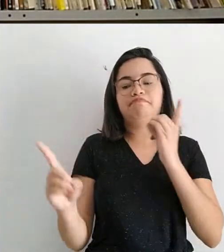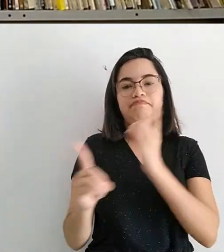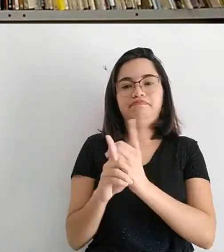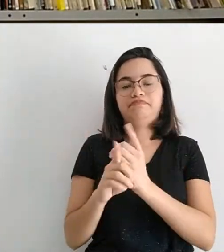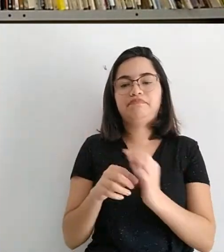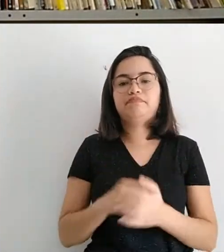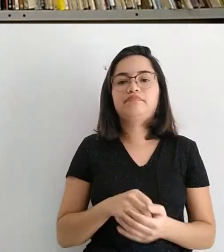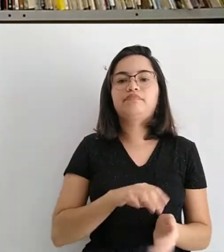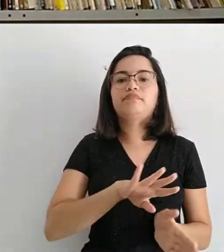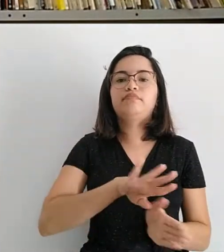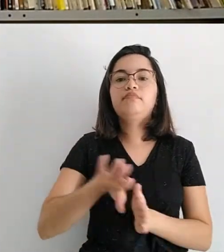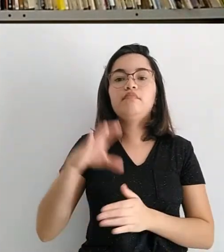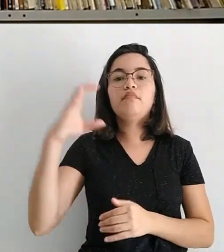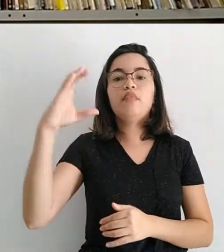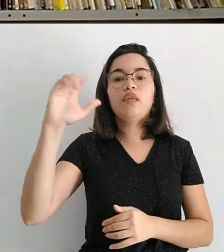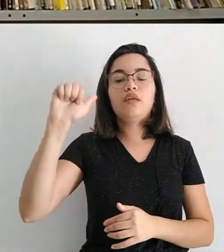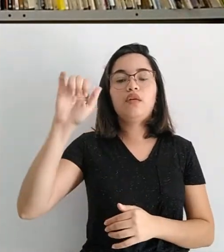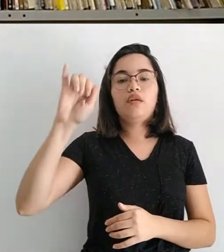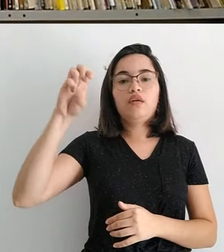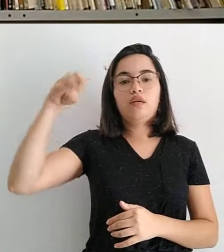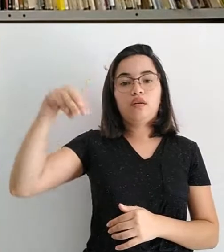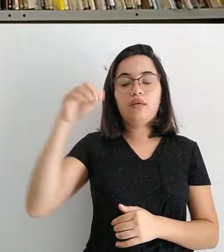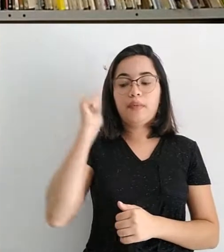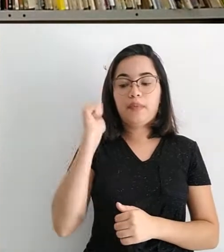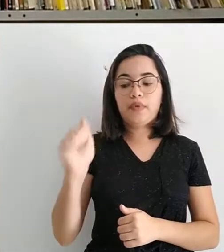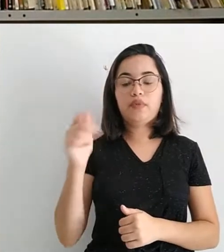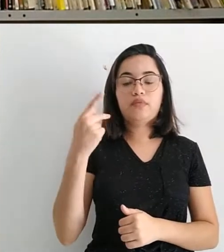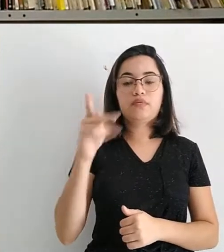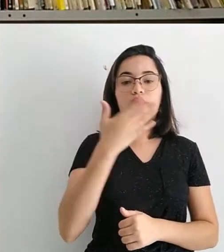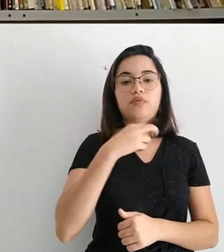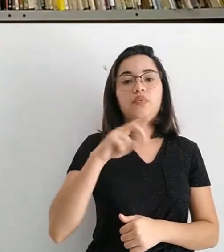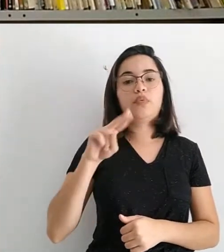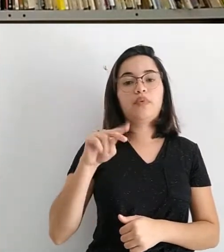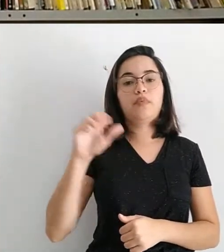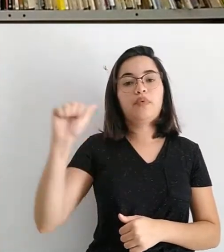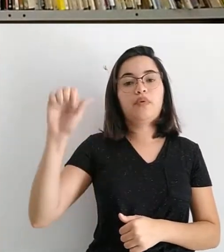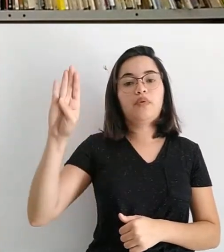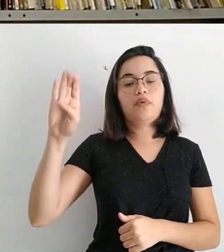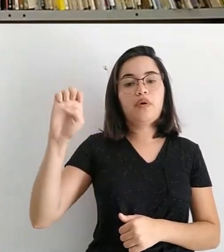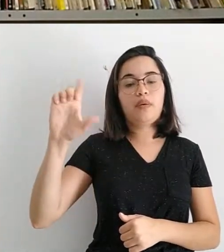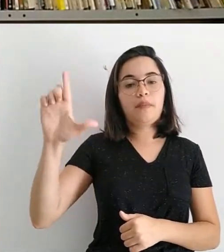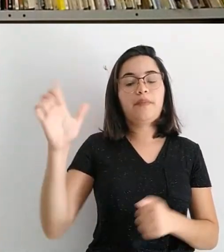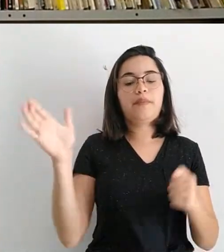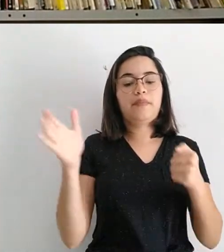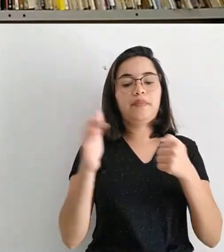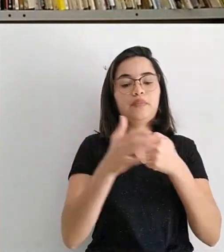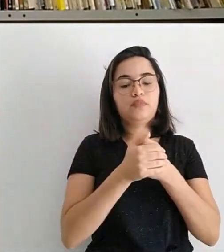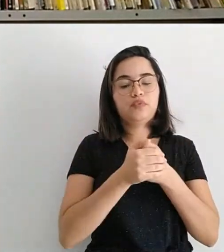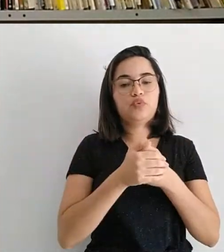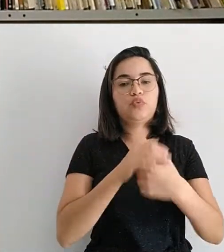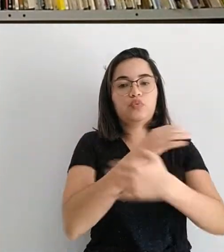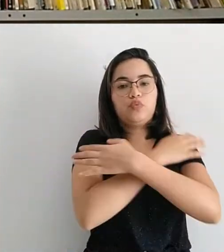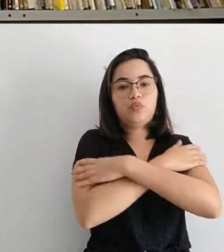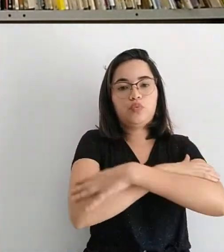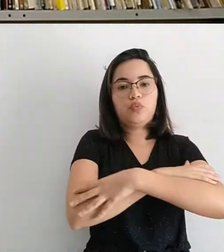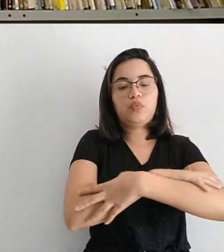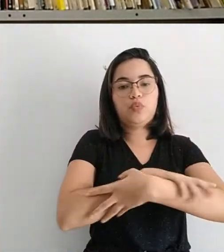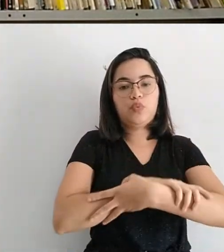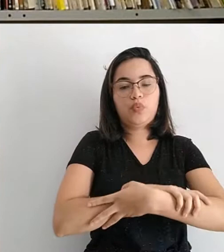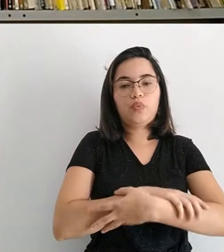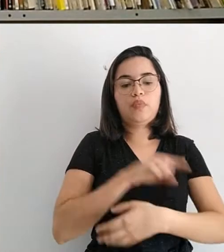os encontrou. Caim matou seu irmão Abel e escondeu o